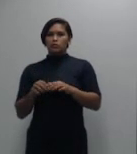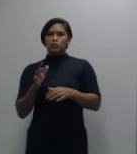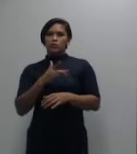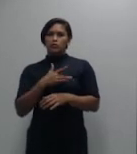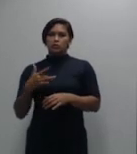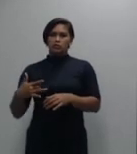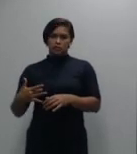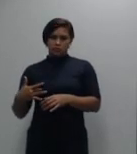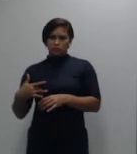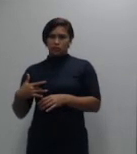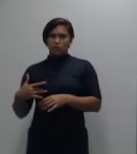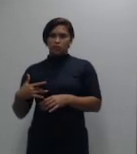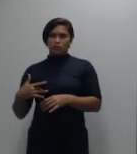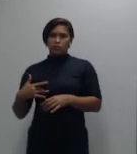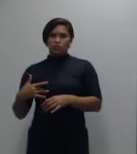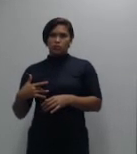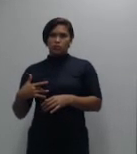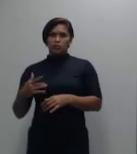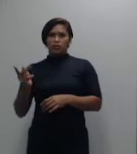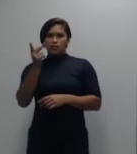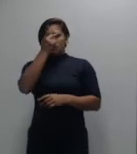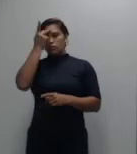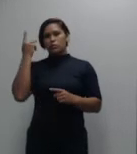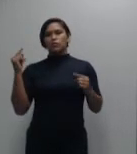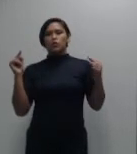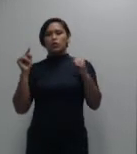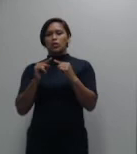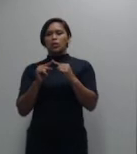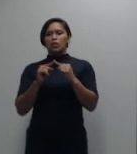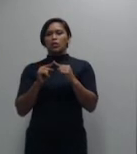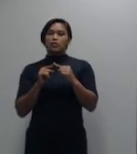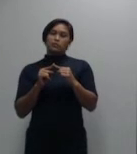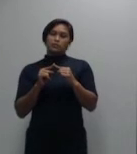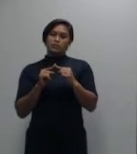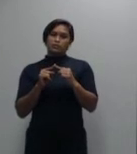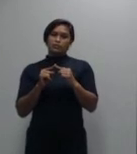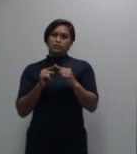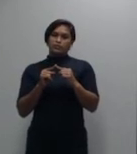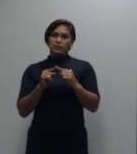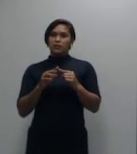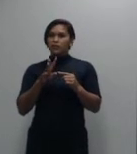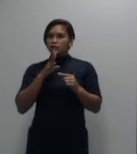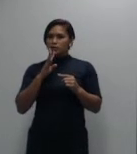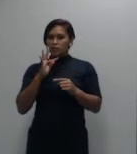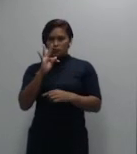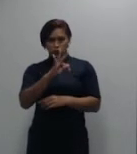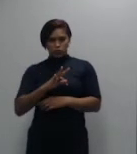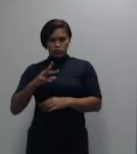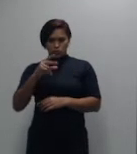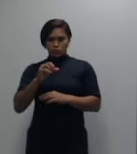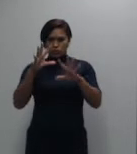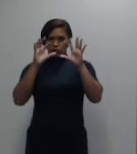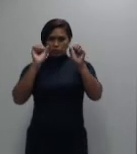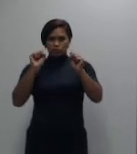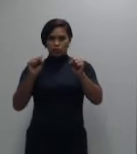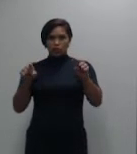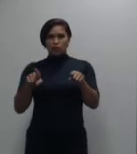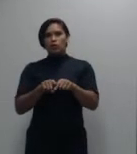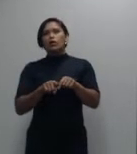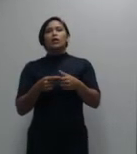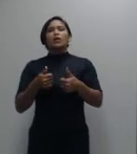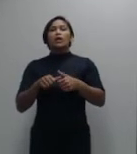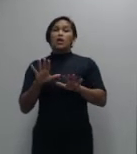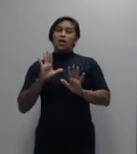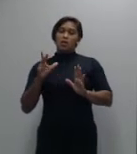de pessoas ligadas diretamente a ela não é é de conhecimento nosso do tribunal então eu